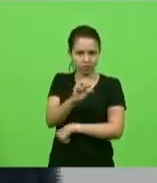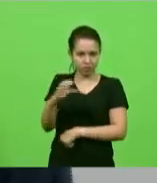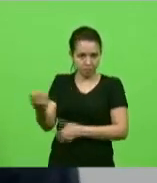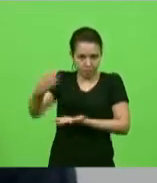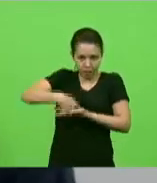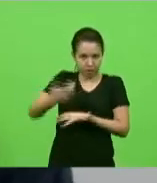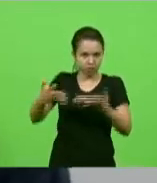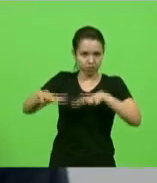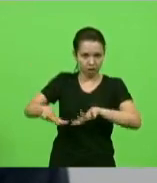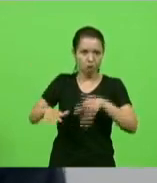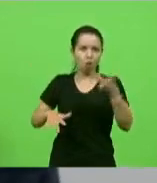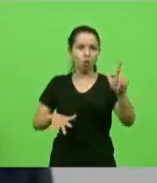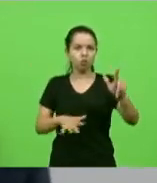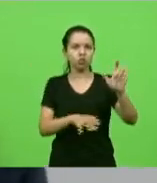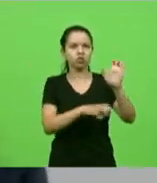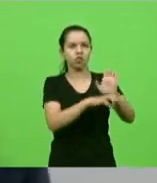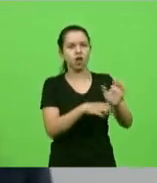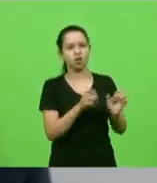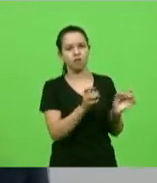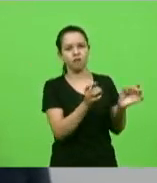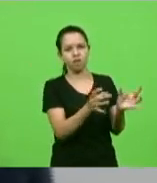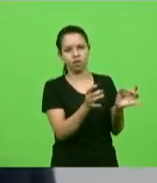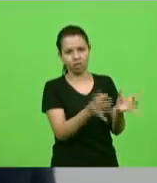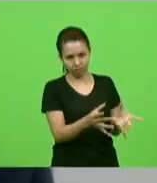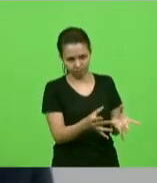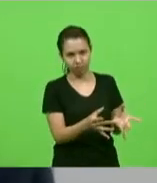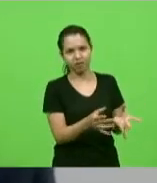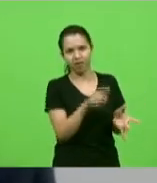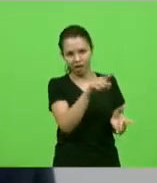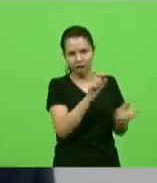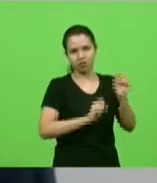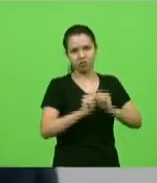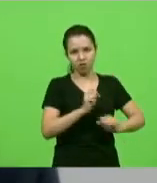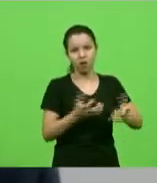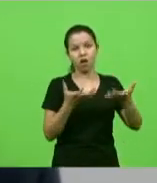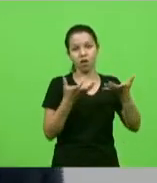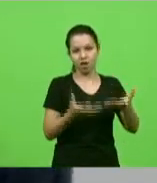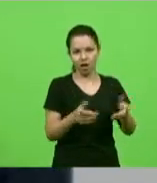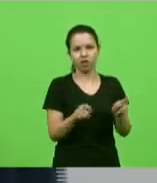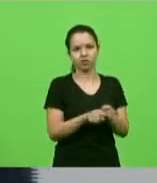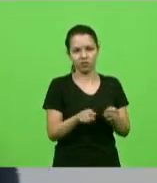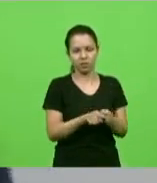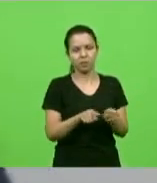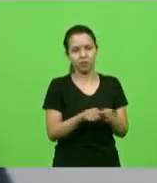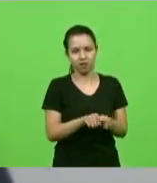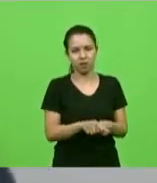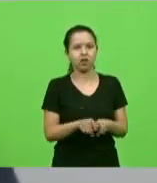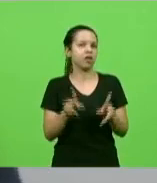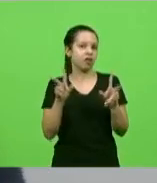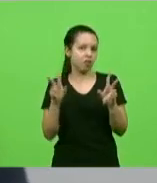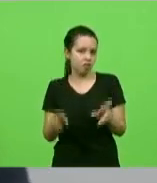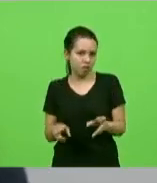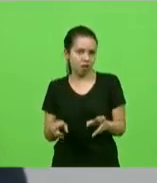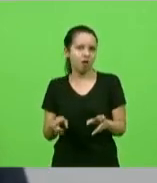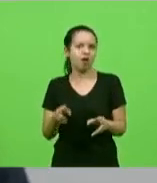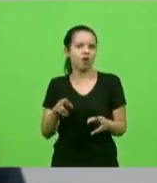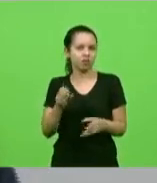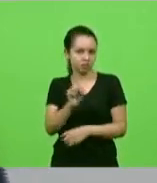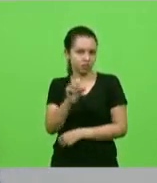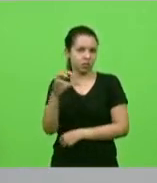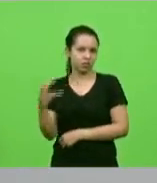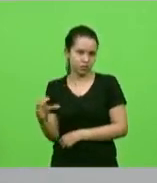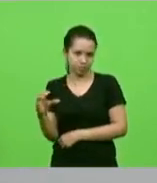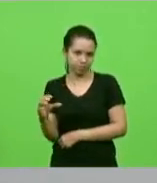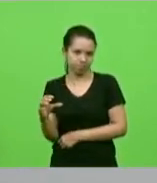vai ser vendido para outro Estado que está ansioso, esperando que ele seja cotado também da mesma forma que o foi para Santa